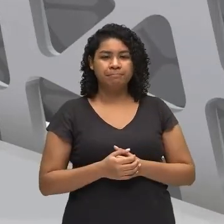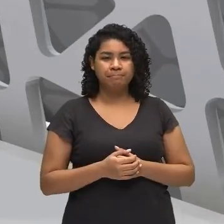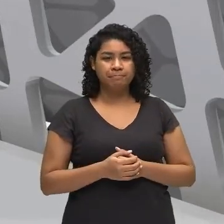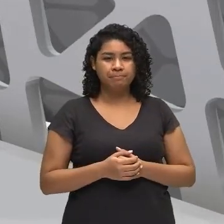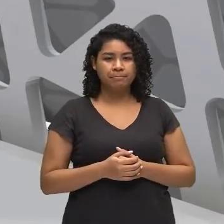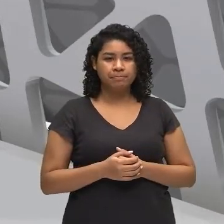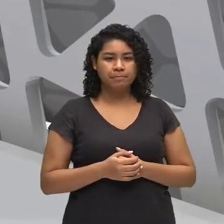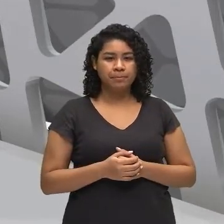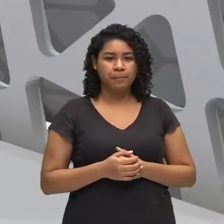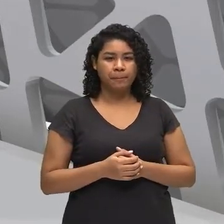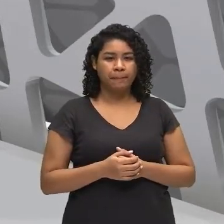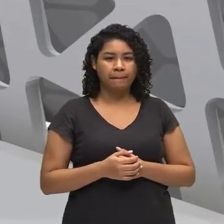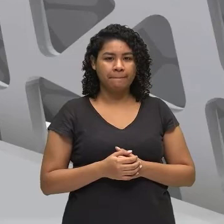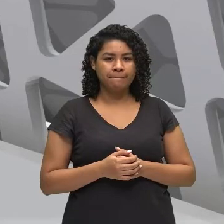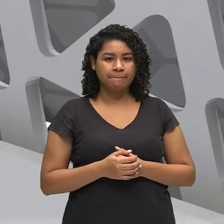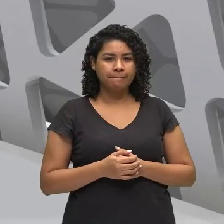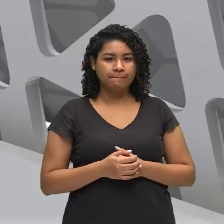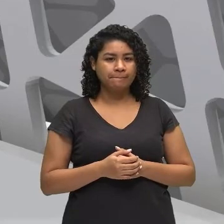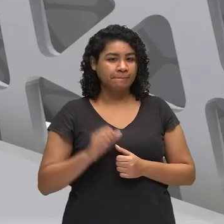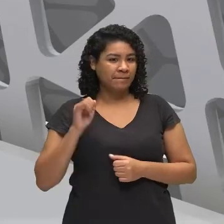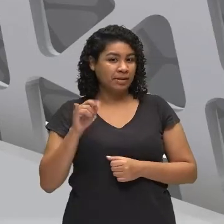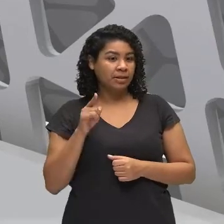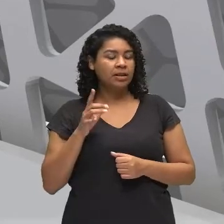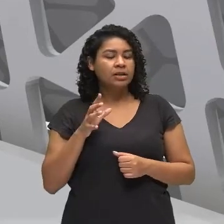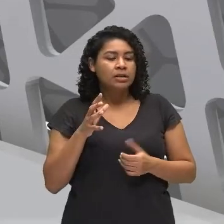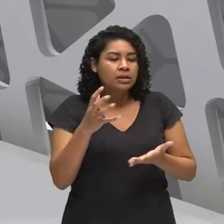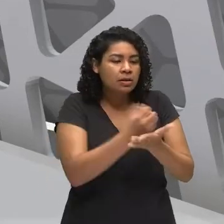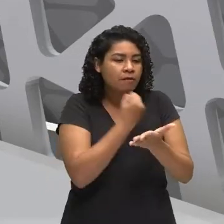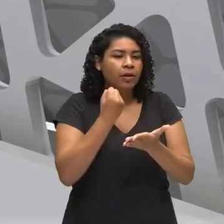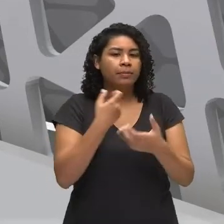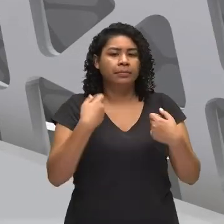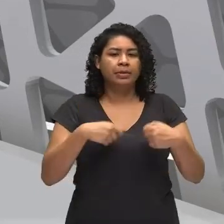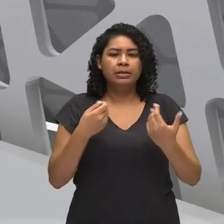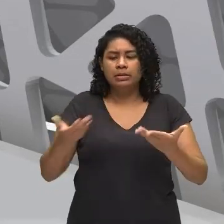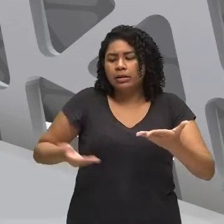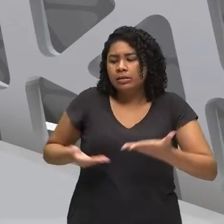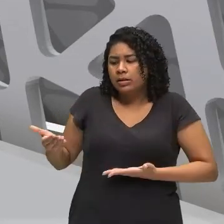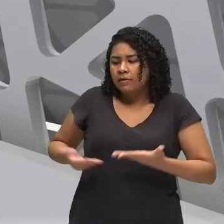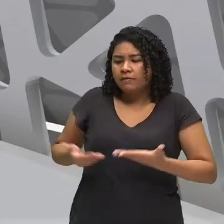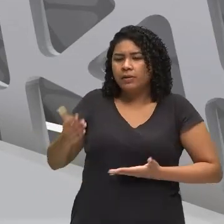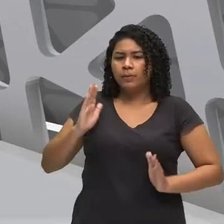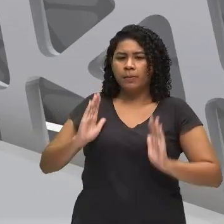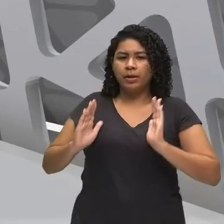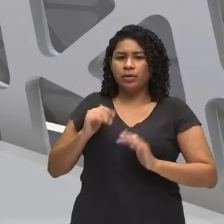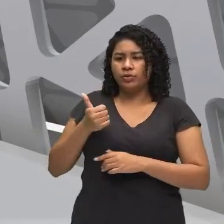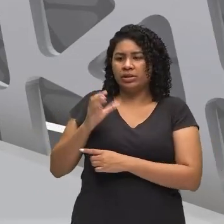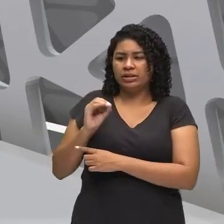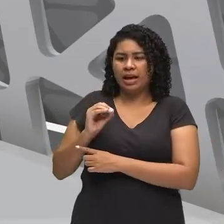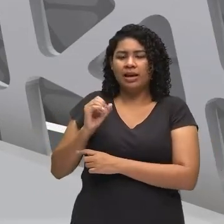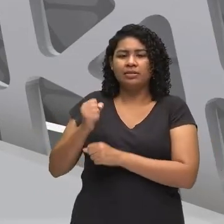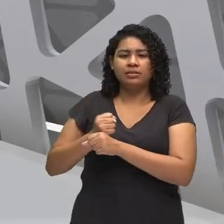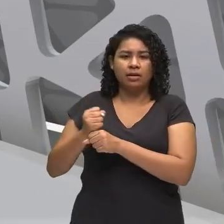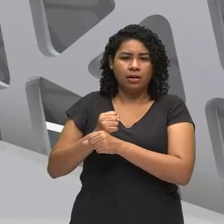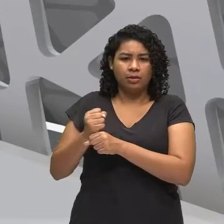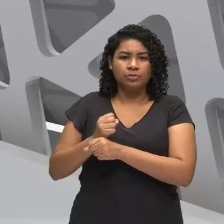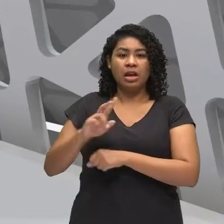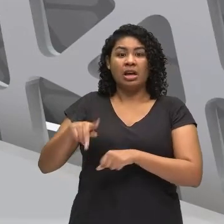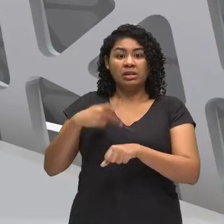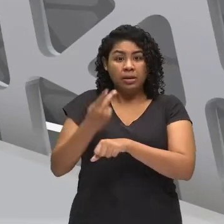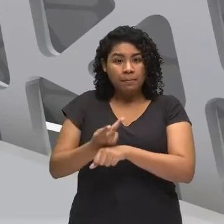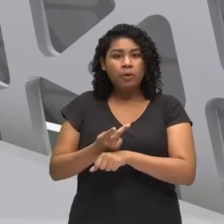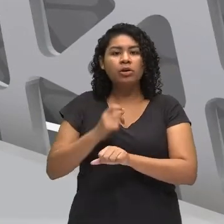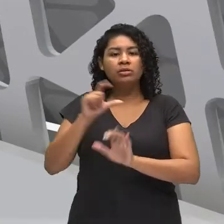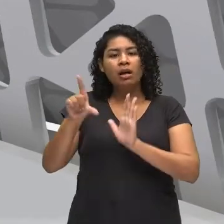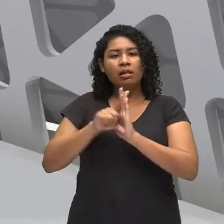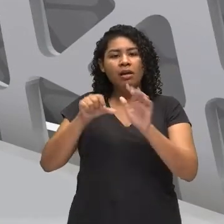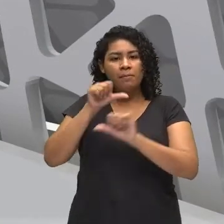ele, quando resgatado, tinha que servir ao seu resgatador por um tempo de 10 anos. E depois essa lei foi alterada dizendo que ele tinha que servir como